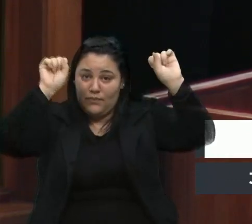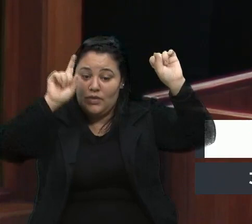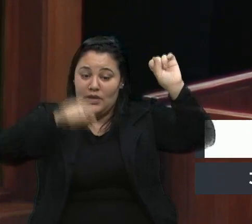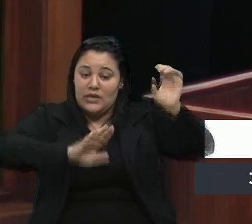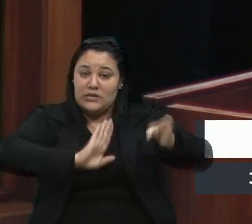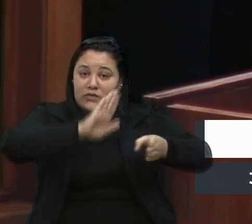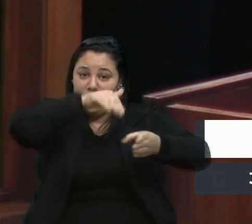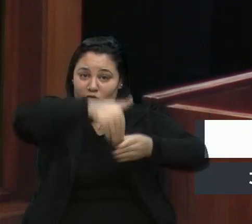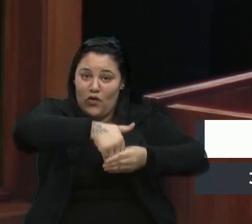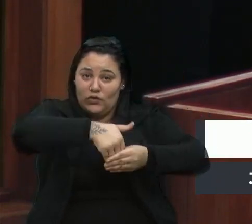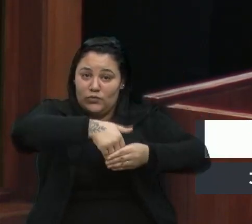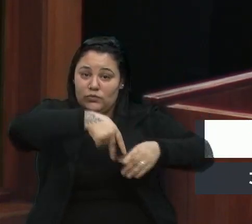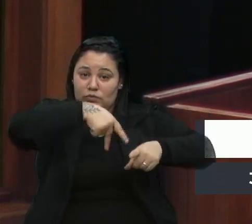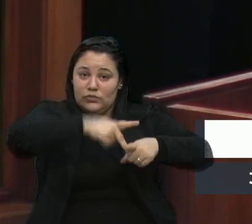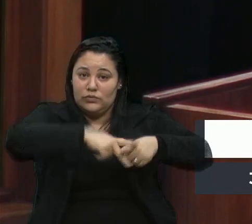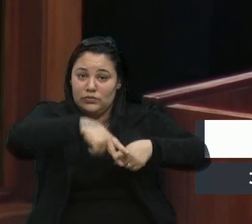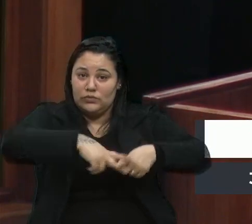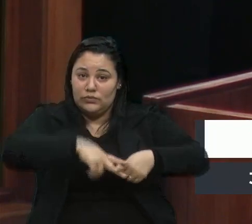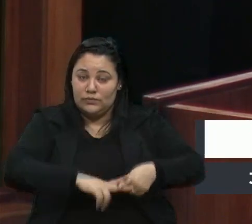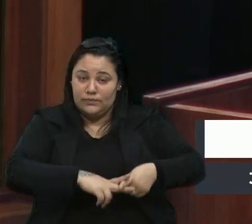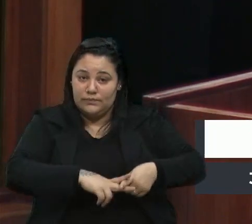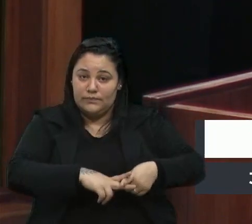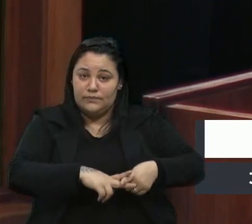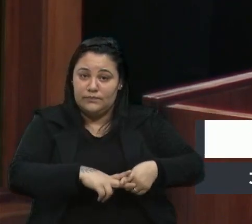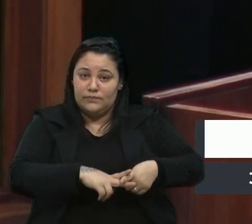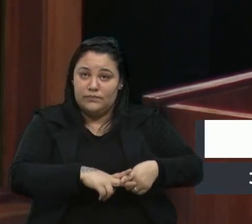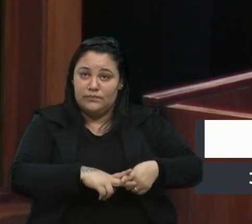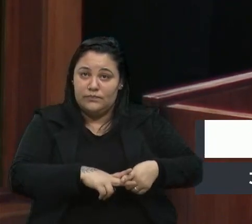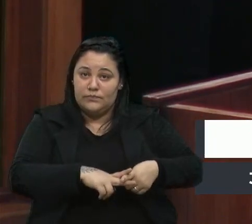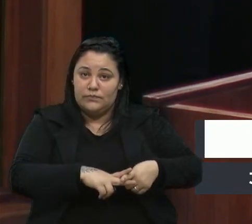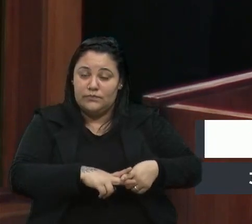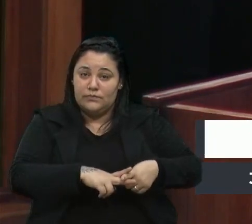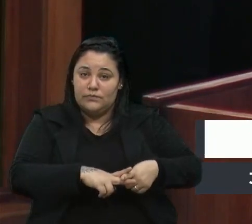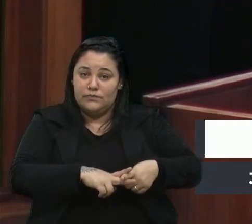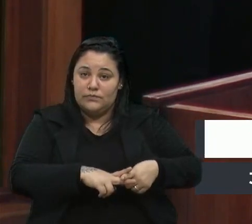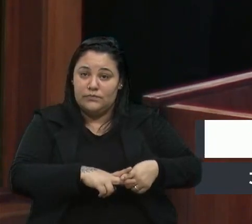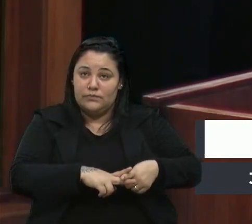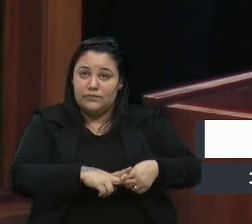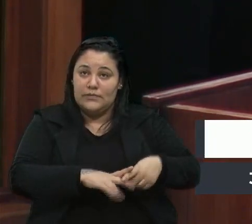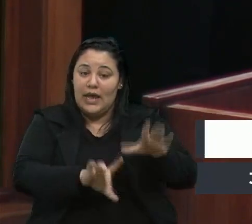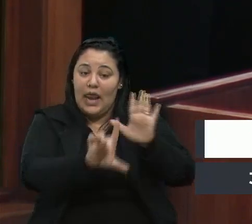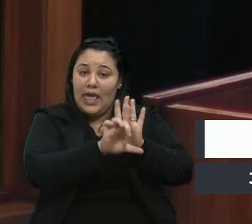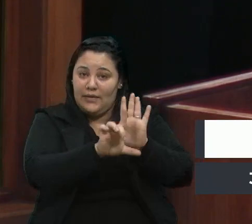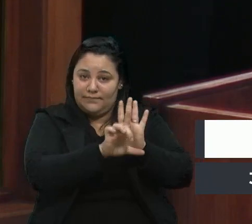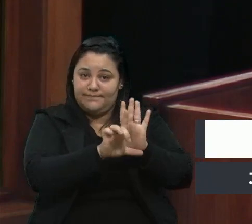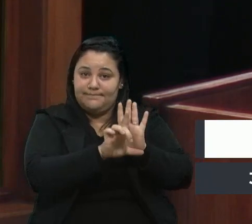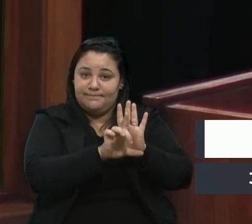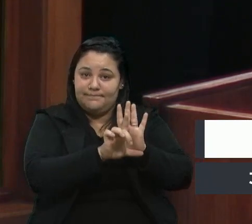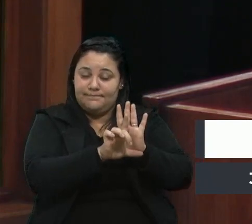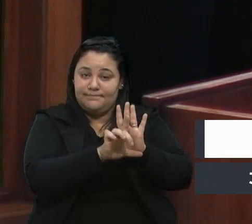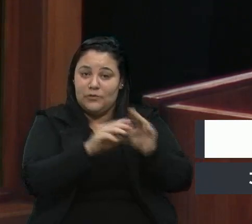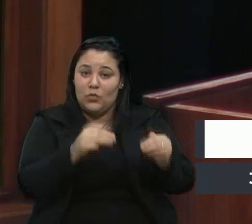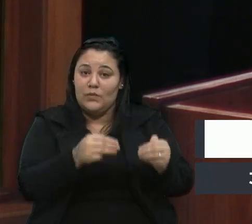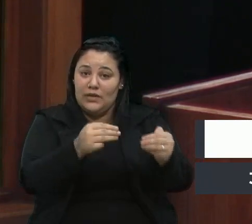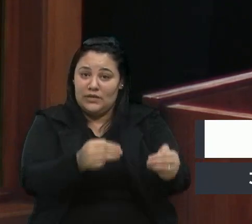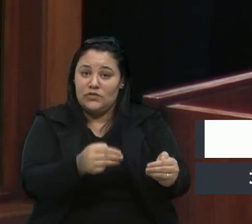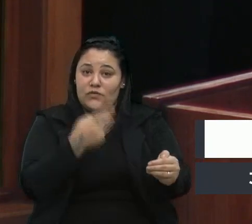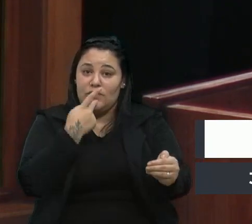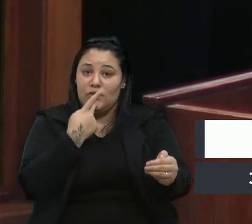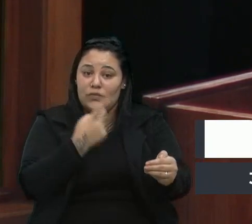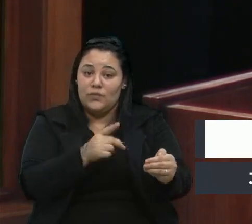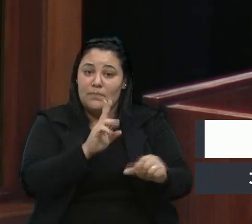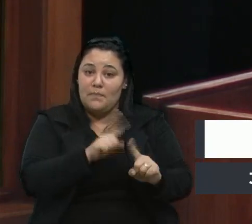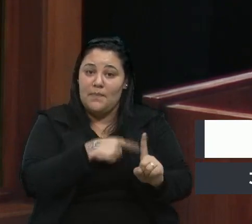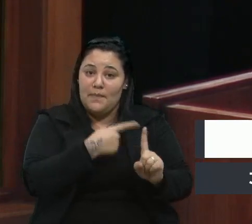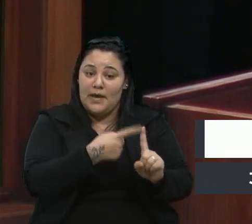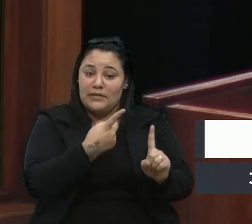pela manutenção da liminar, o ministro Alexandre de Moraes ressaltou que mais de 13 anos após a edição